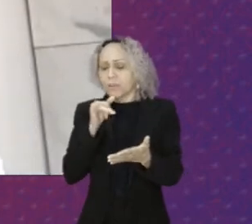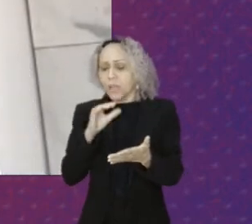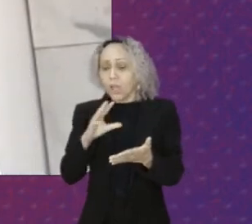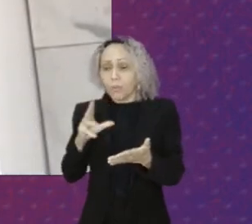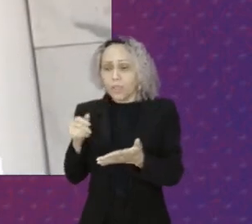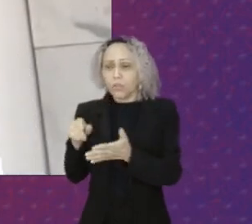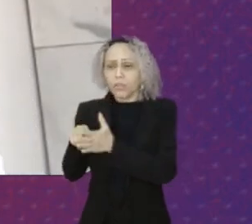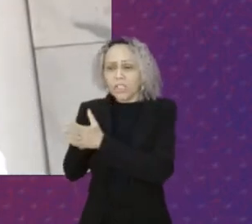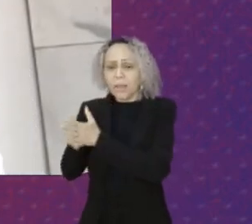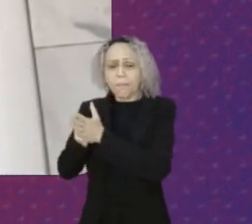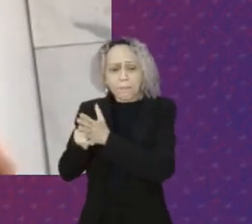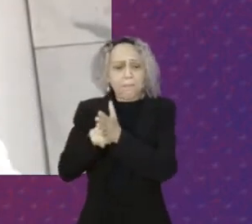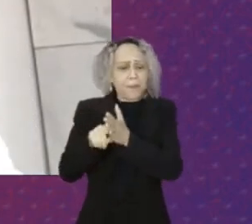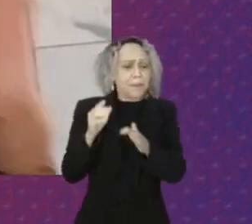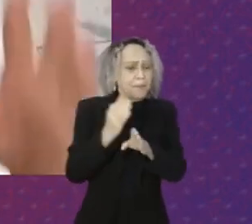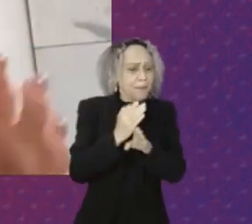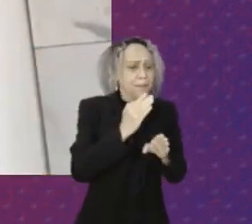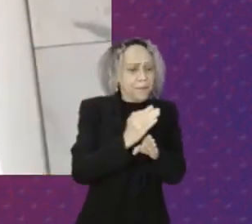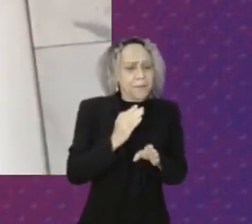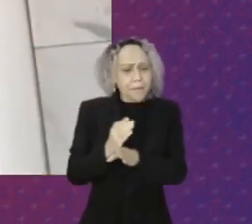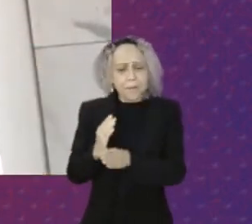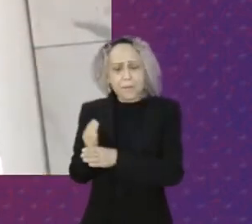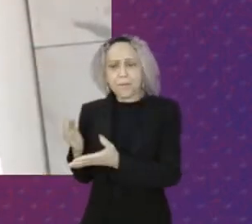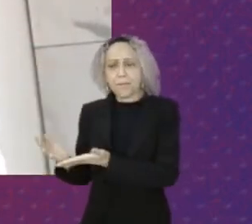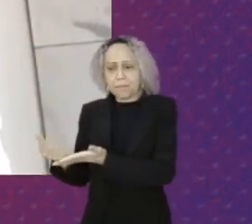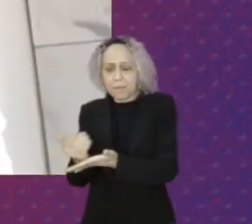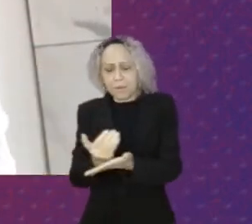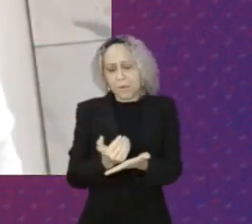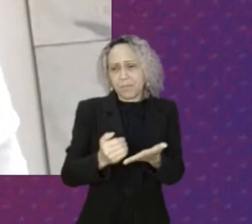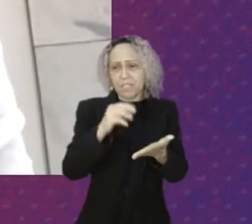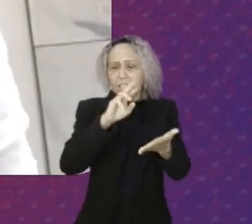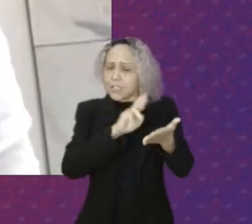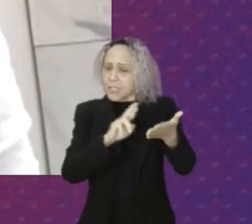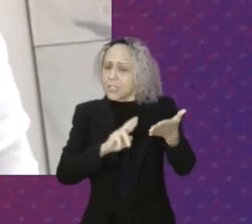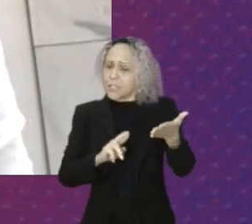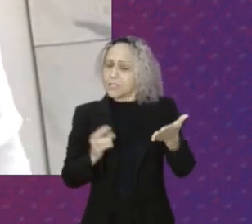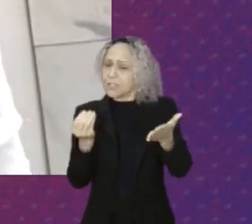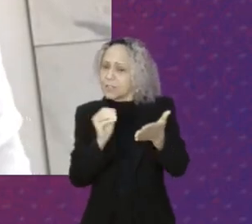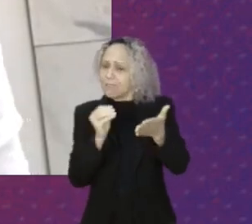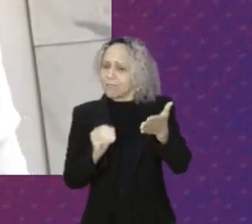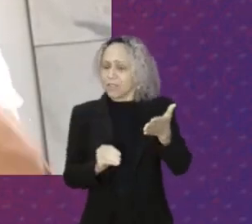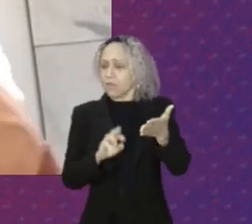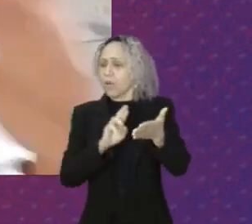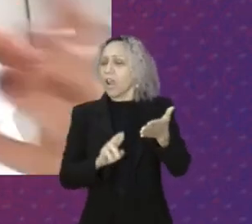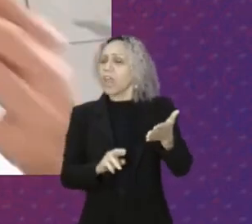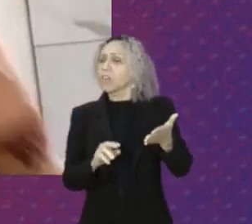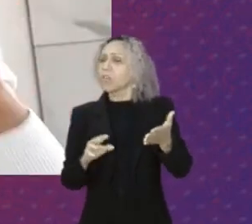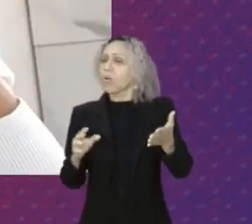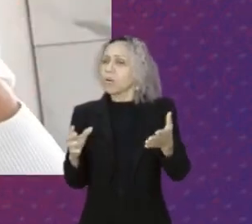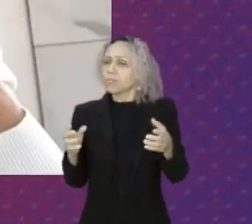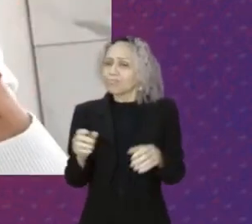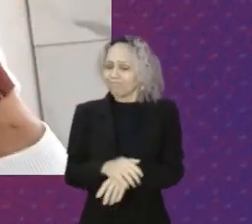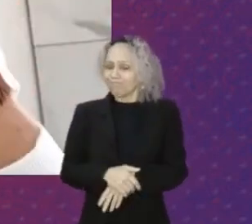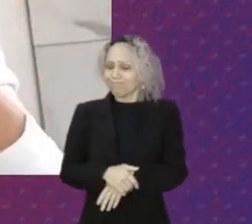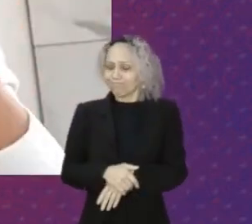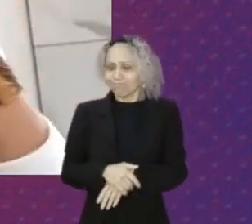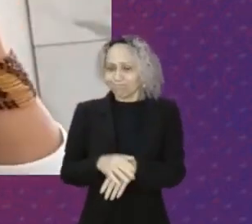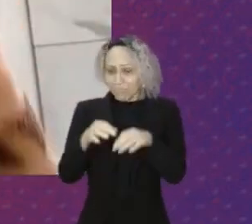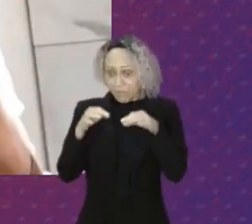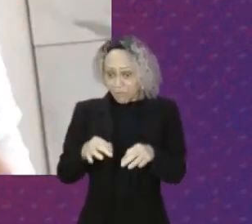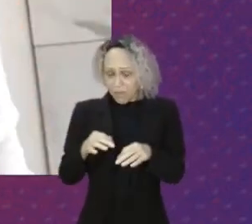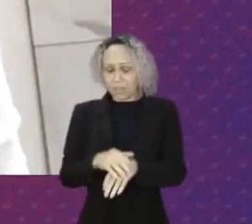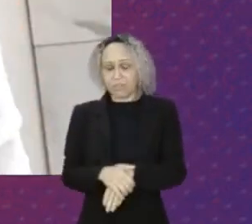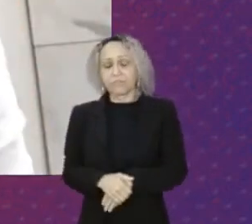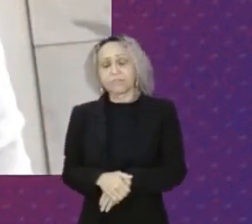gênero no Brasil, mas a gente tem inúmeros institutos aí que podem, que eu vou deixar aqui de referência para que